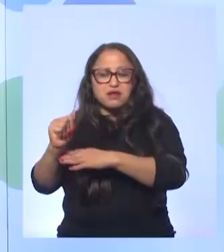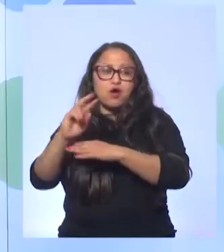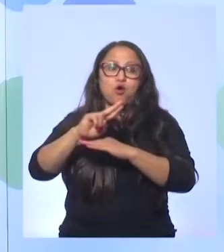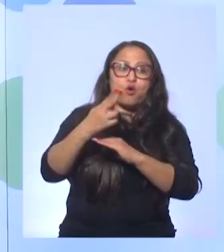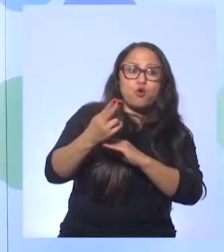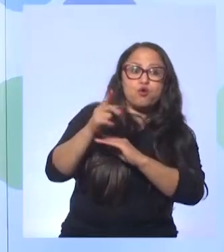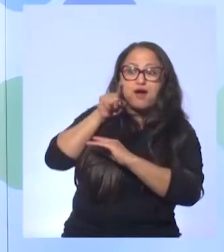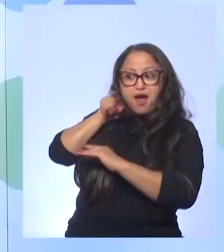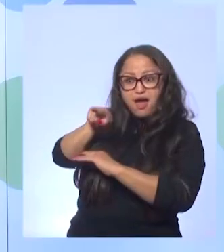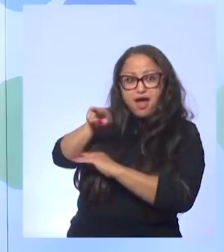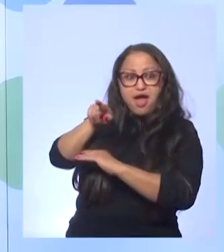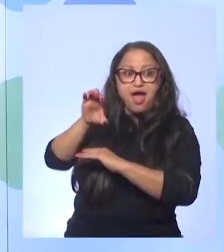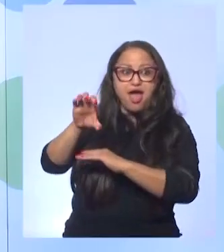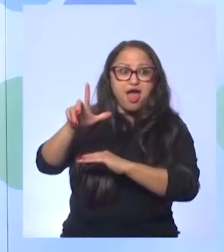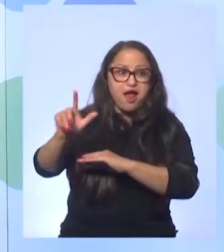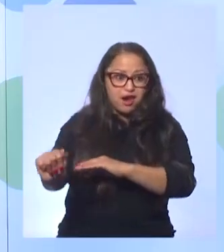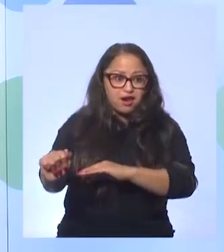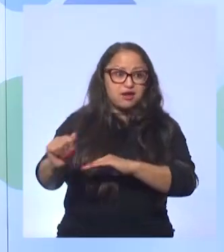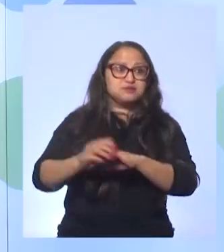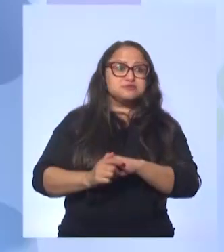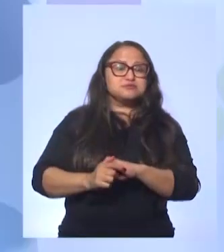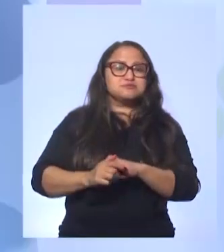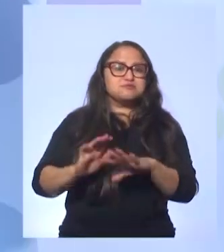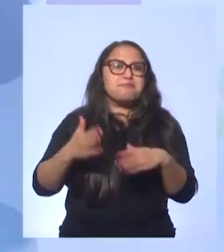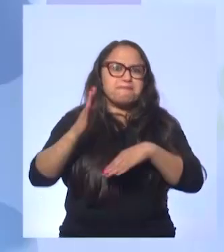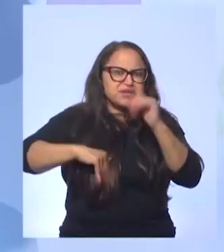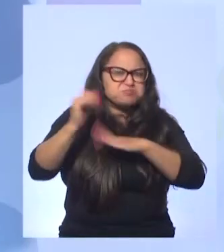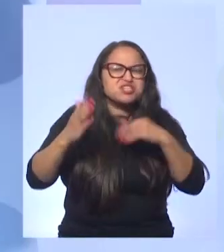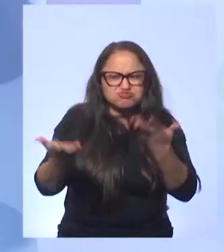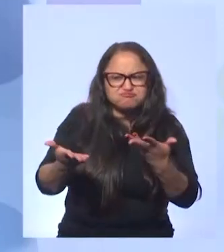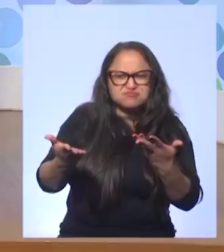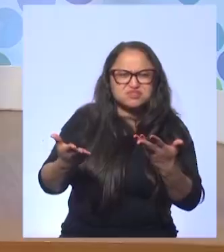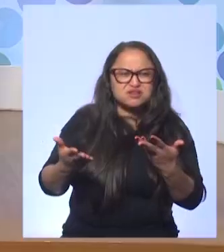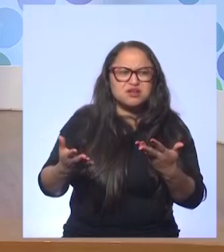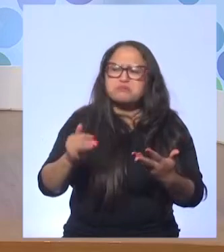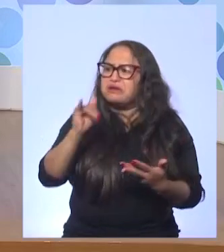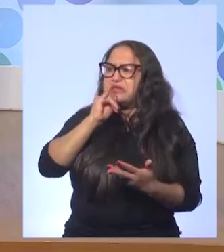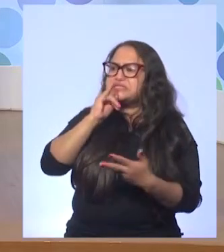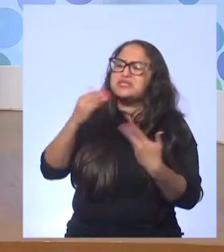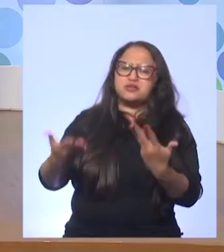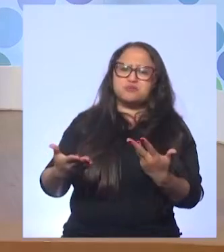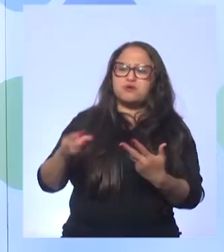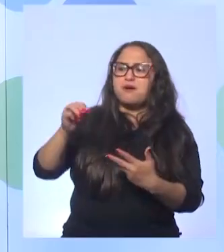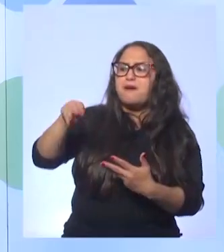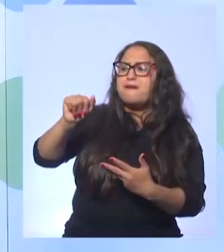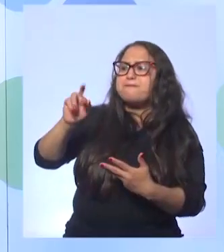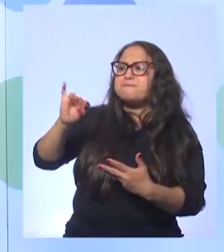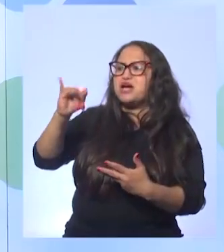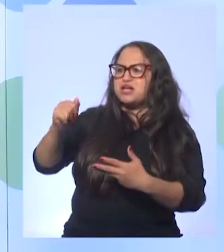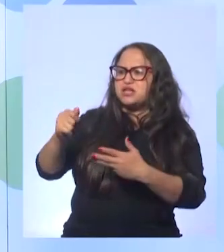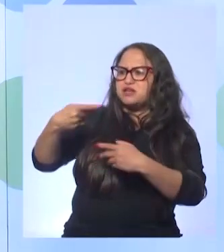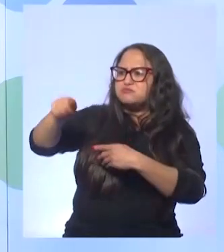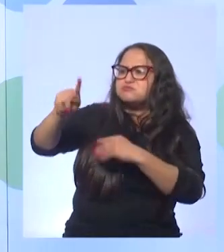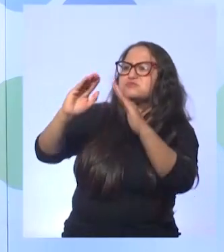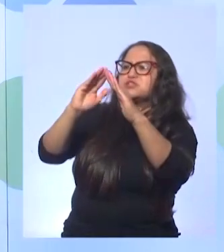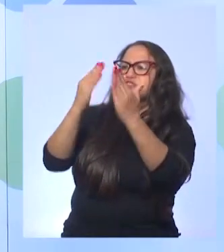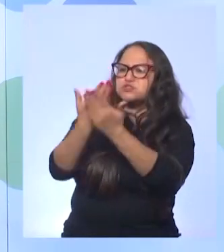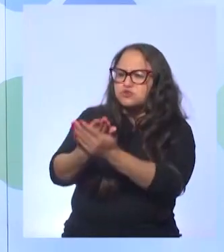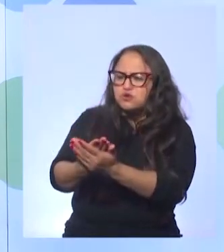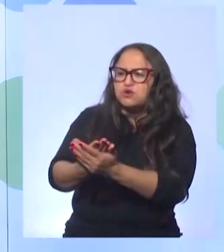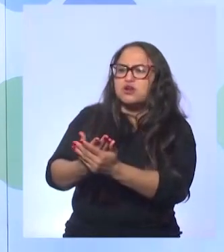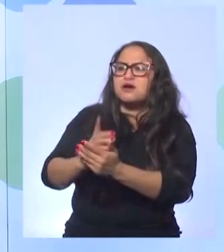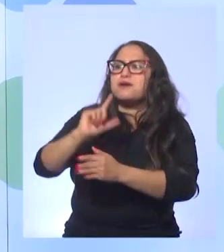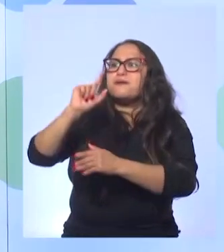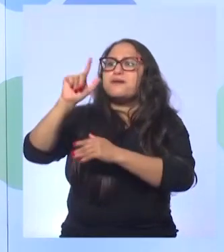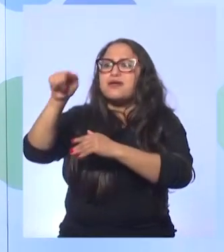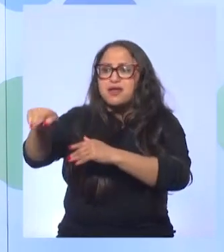Mais prático. Mais prático. Ai, meu Deus, agora me fugiu. Por exemplo, olha, fala você. Maria foi para a escola, depois Maria voltou da escola,